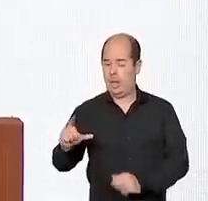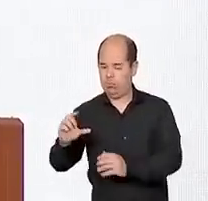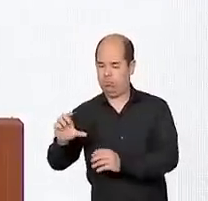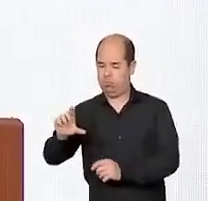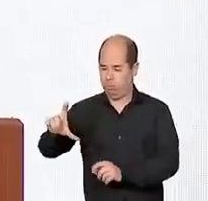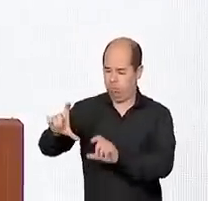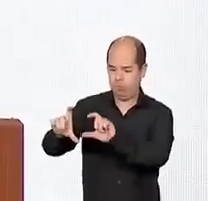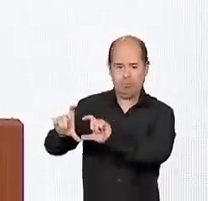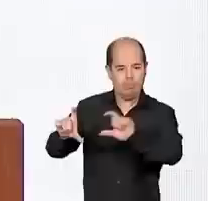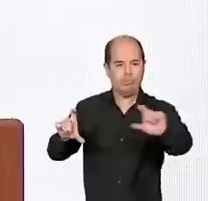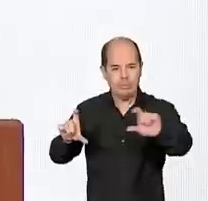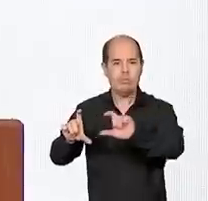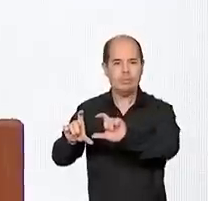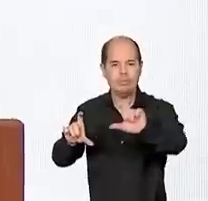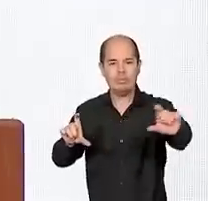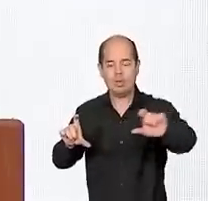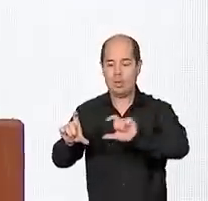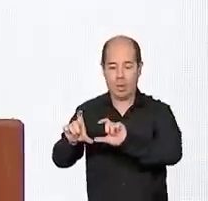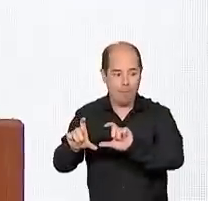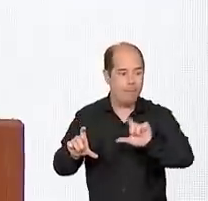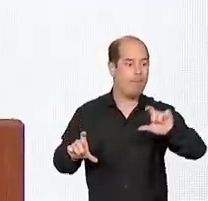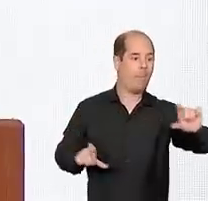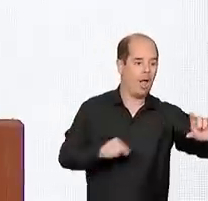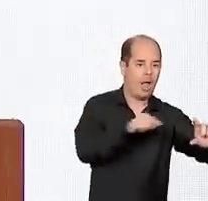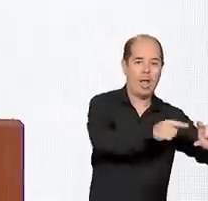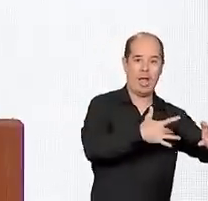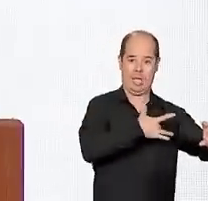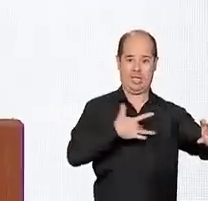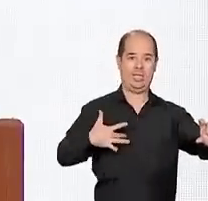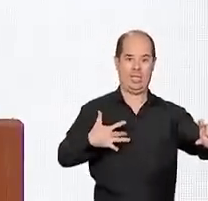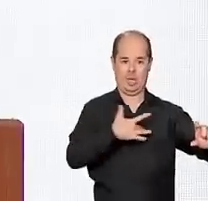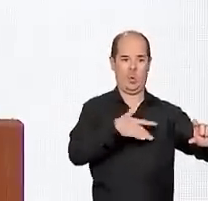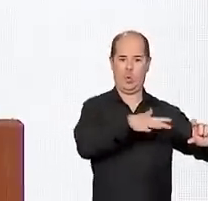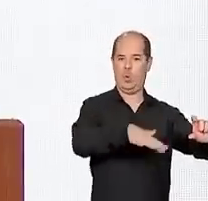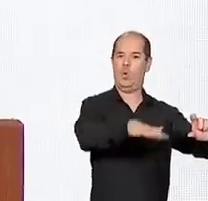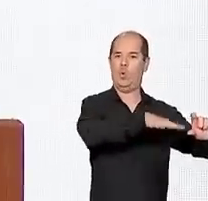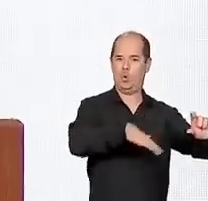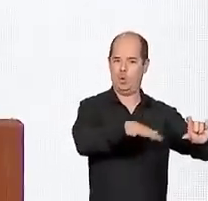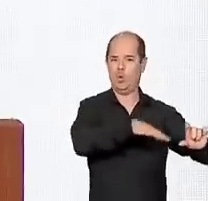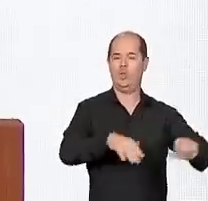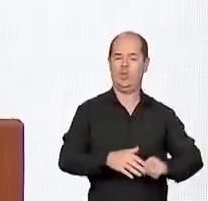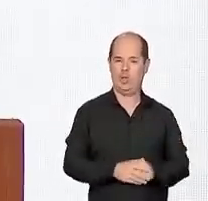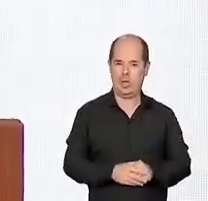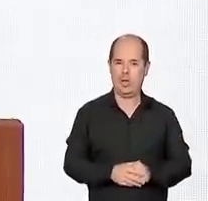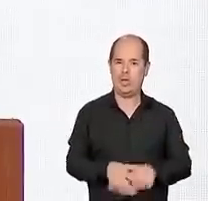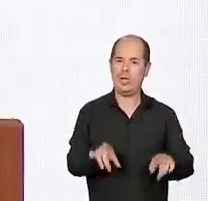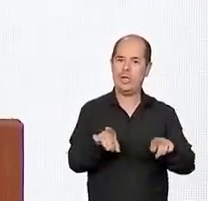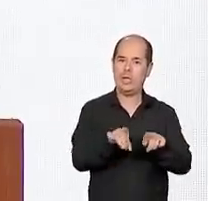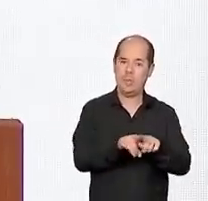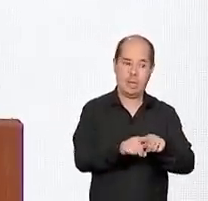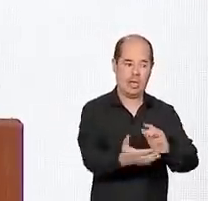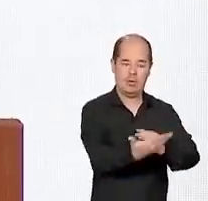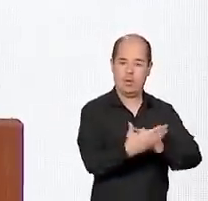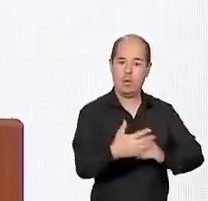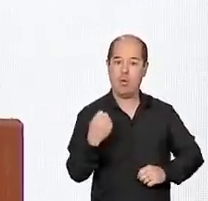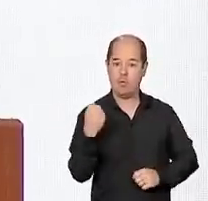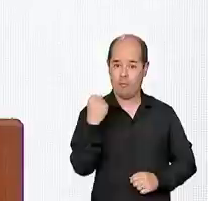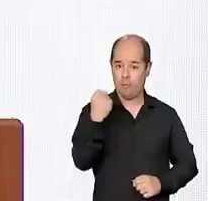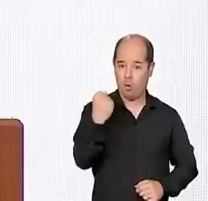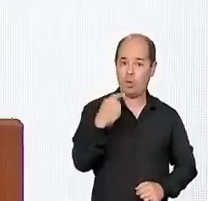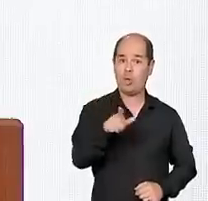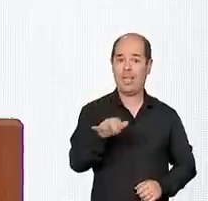junto com isso, no fortalecimento das parcerias público-privado, fortalecimento dos laboratórios